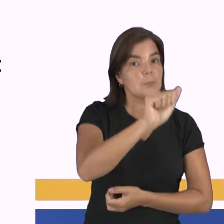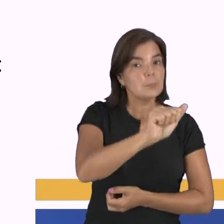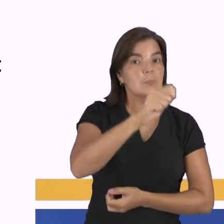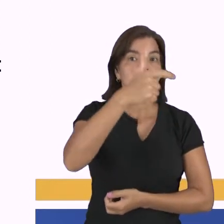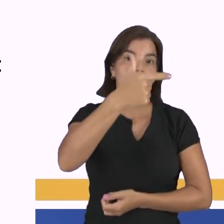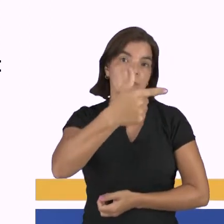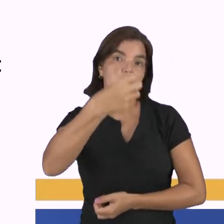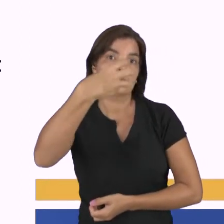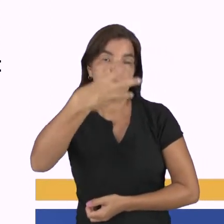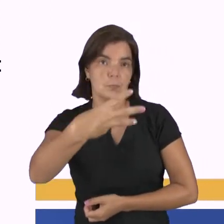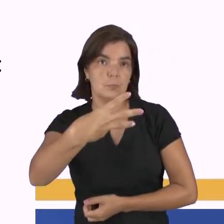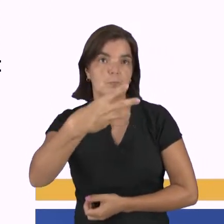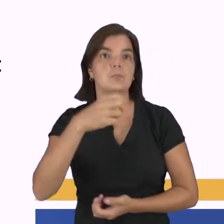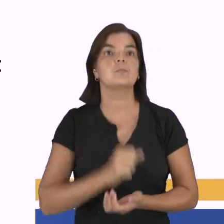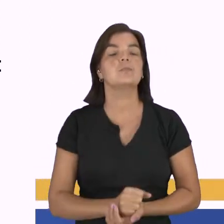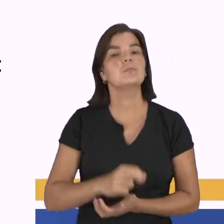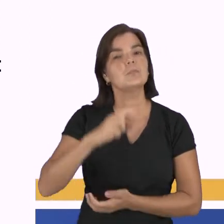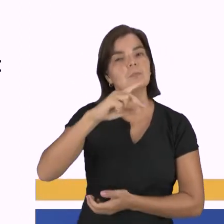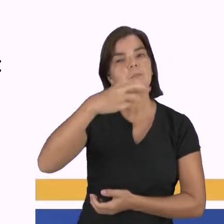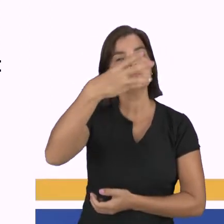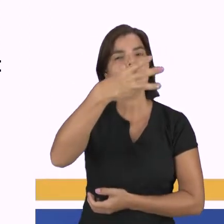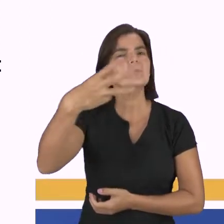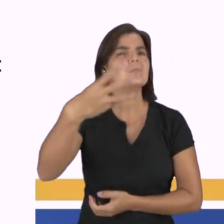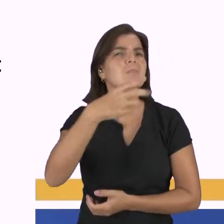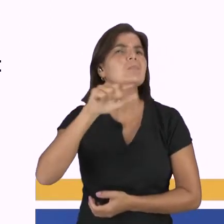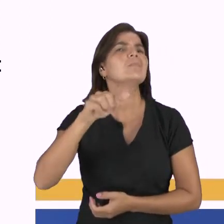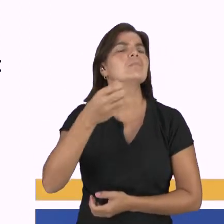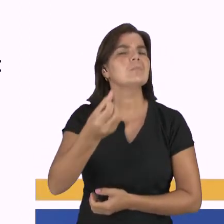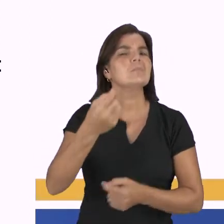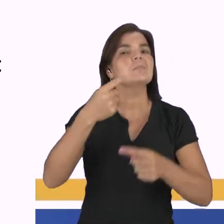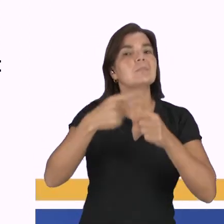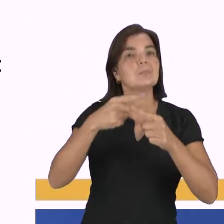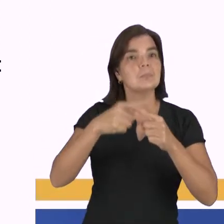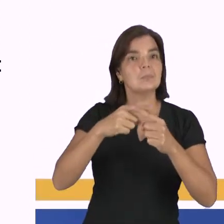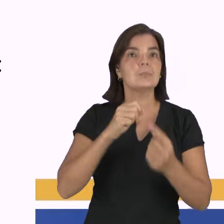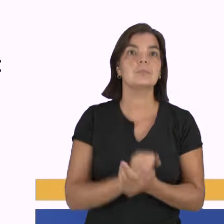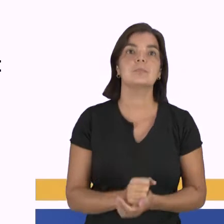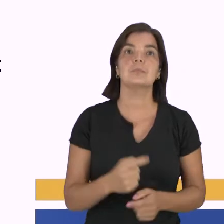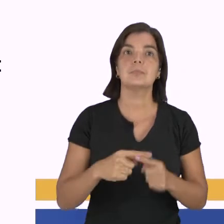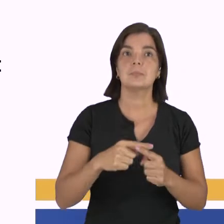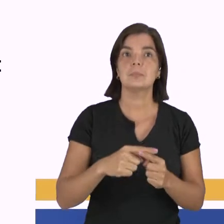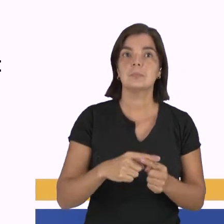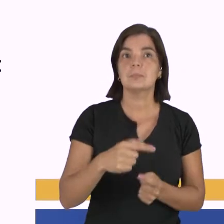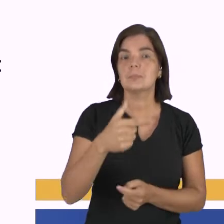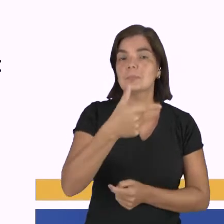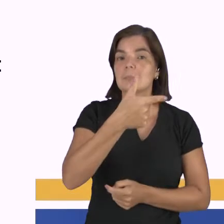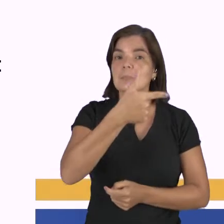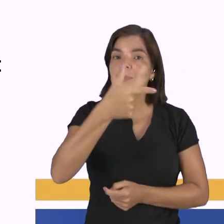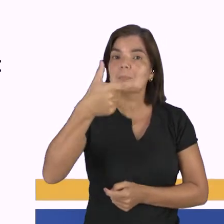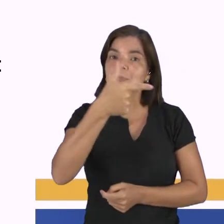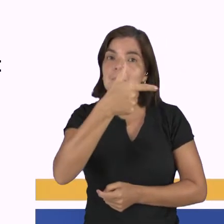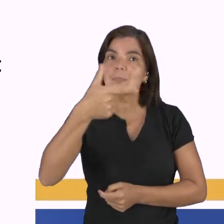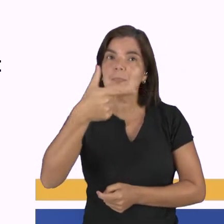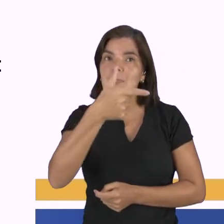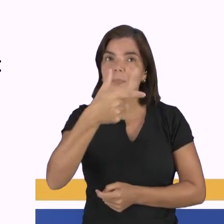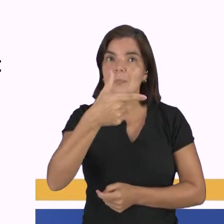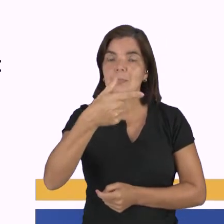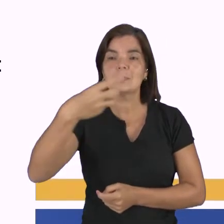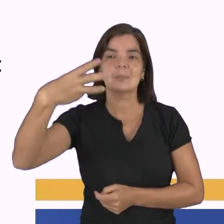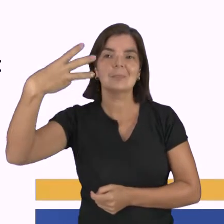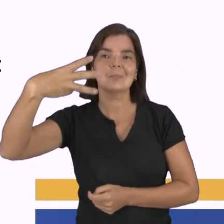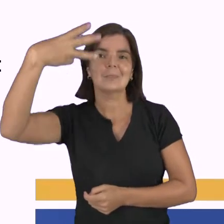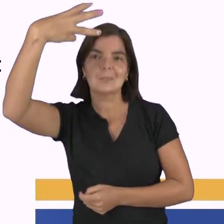tá é a 23 é 33,6 porque Professor porque ele está na segunda linha terceira coluna Ele está na